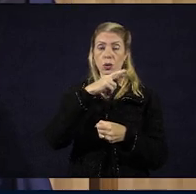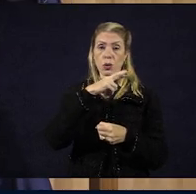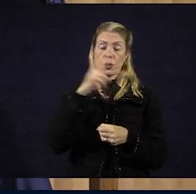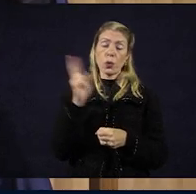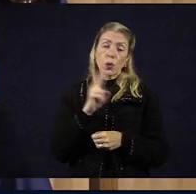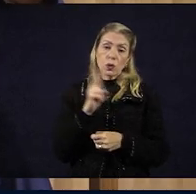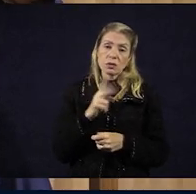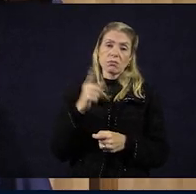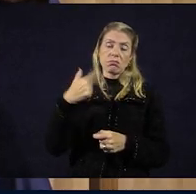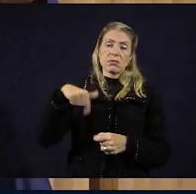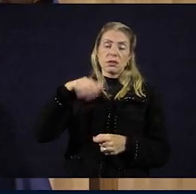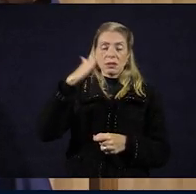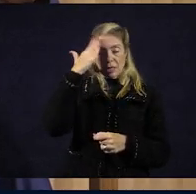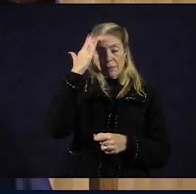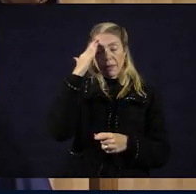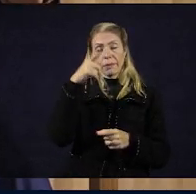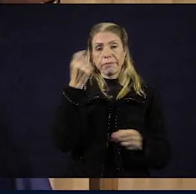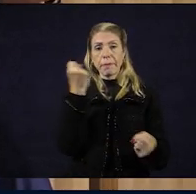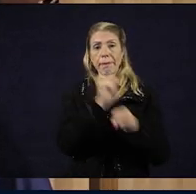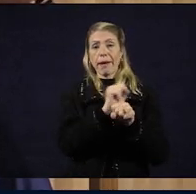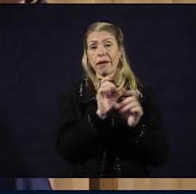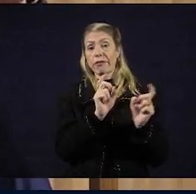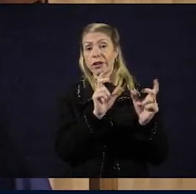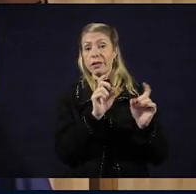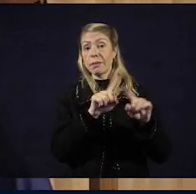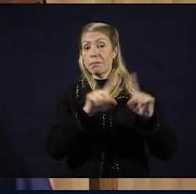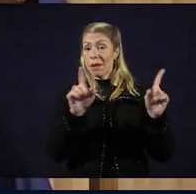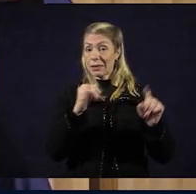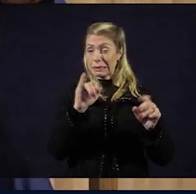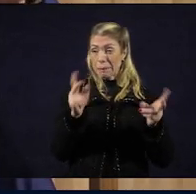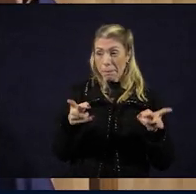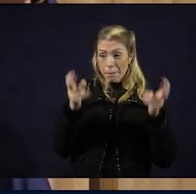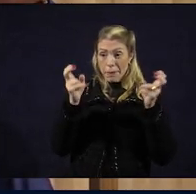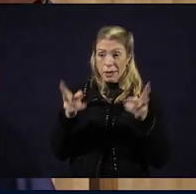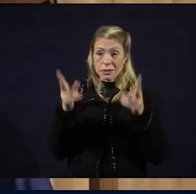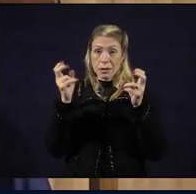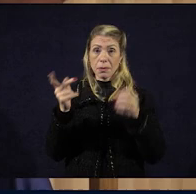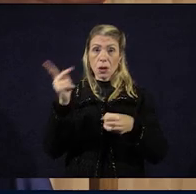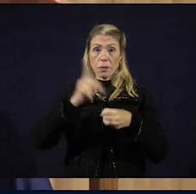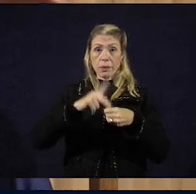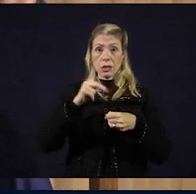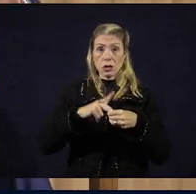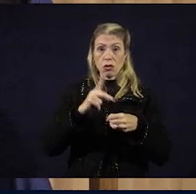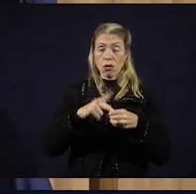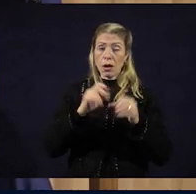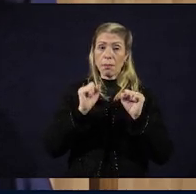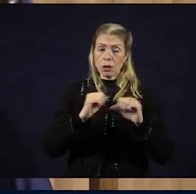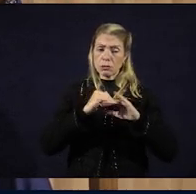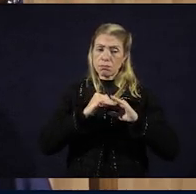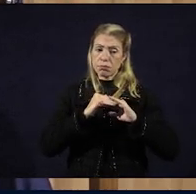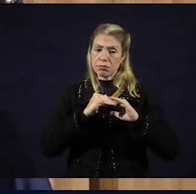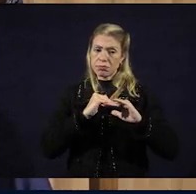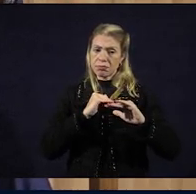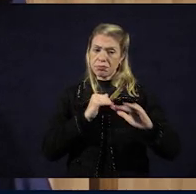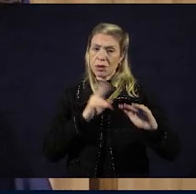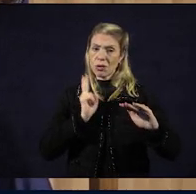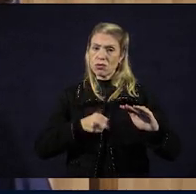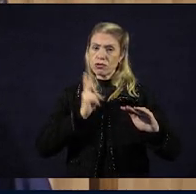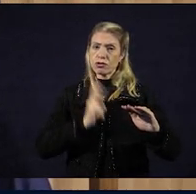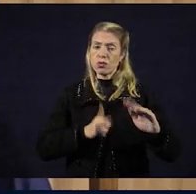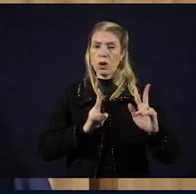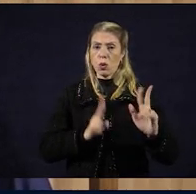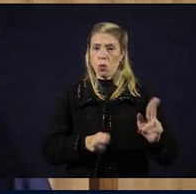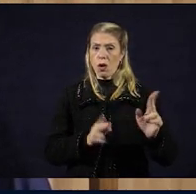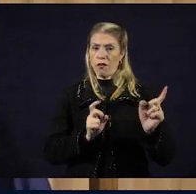petróleo se a gente ficar mais ou menos aonde tá eu acho que o petróleo também vai ficar mais ou menos onde tá né na semana passada lá em Nova York